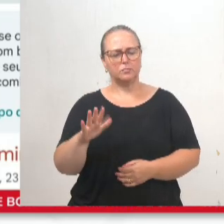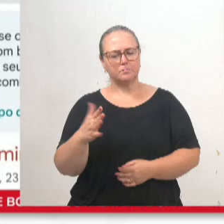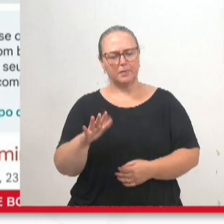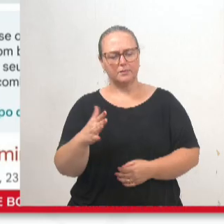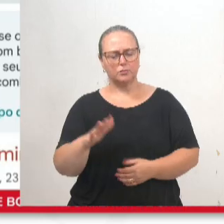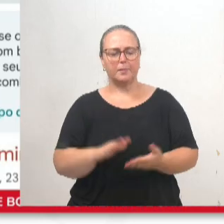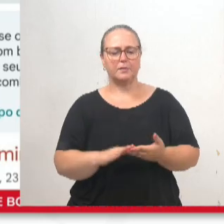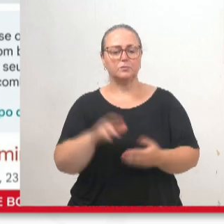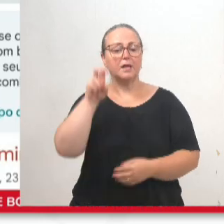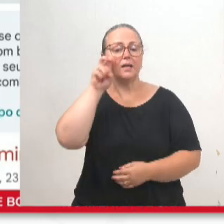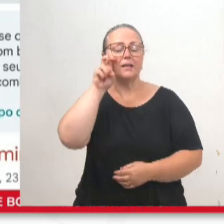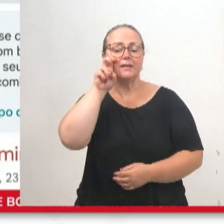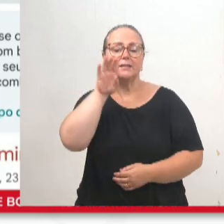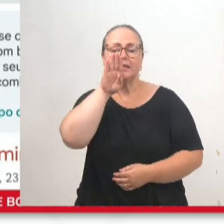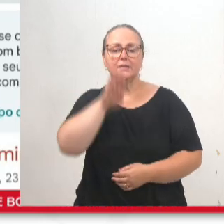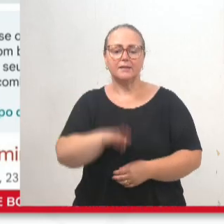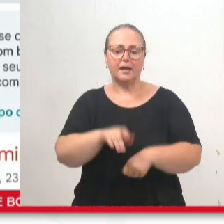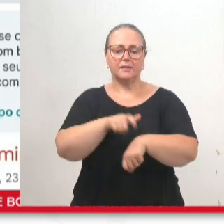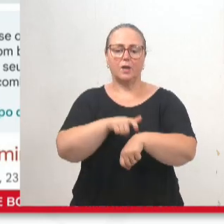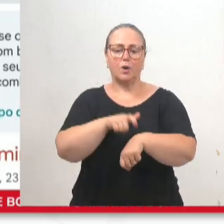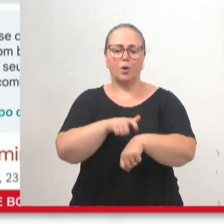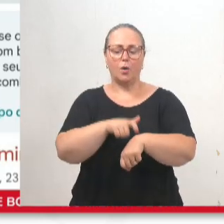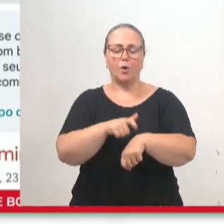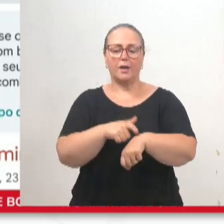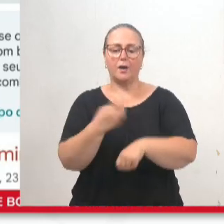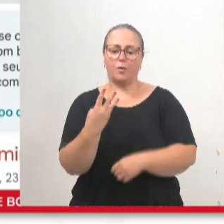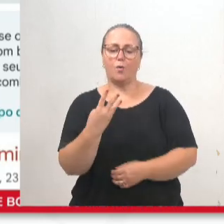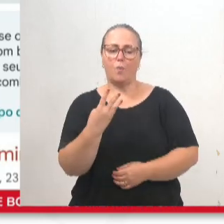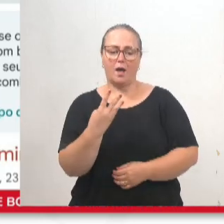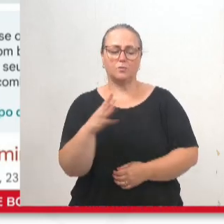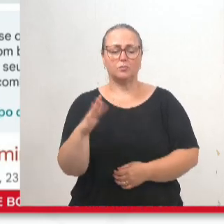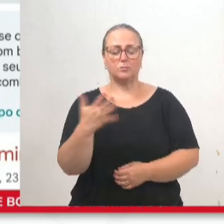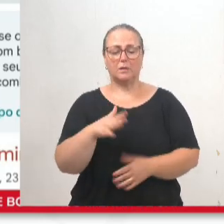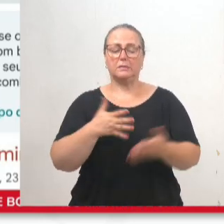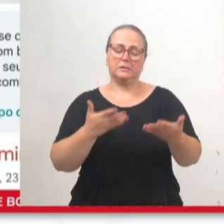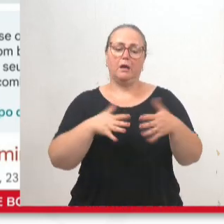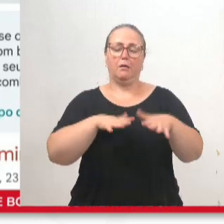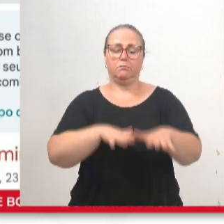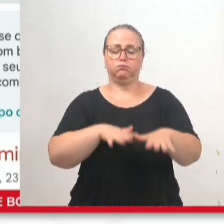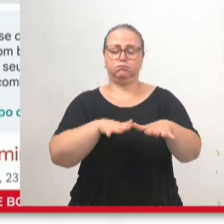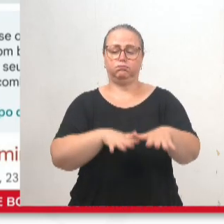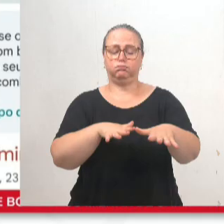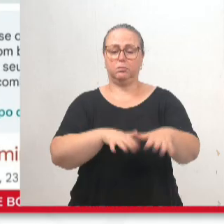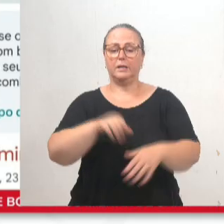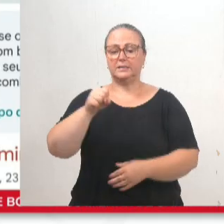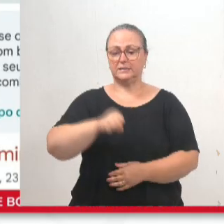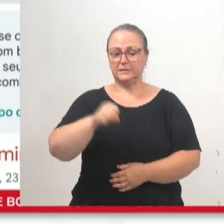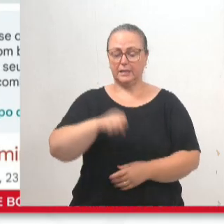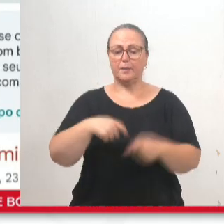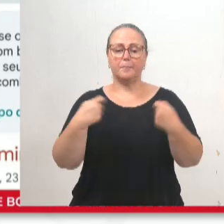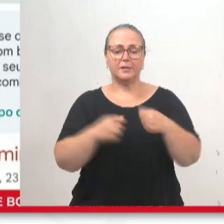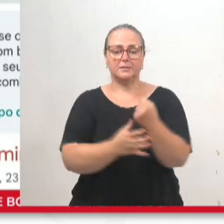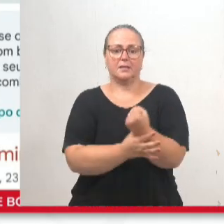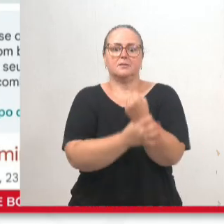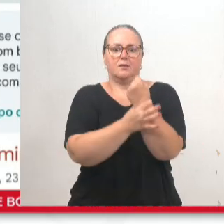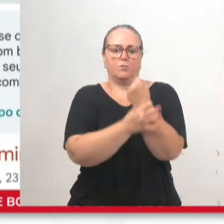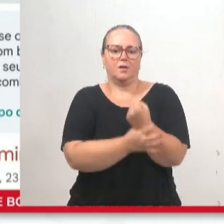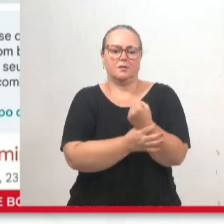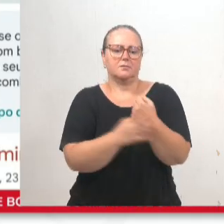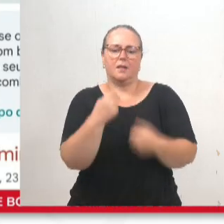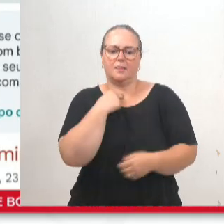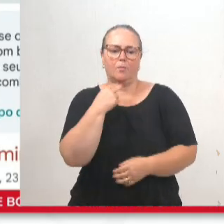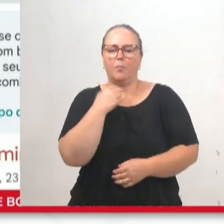numa quinta-feira à tarde, por volta das 4 da tarde, onde tem movimento na cidade, de maneira com uma margem de segurança para que a gente não cause um acidente